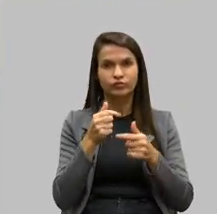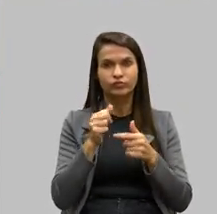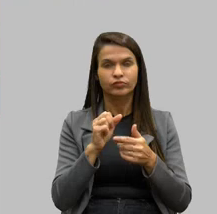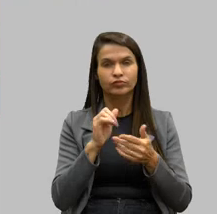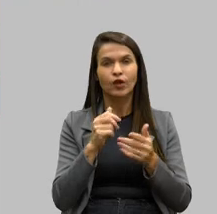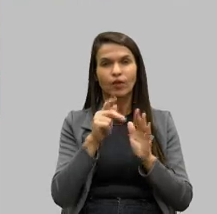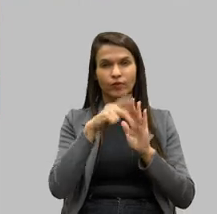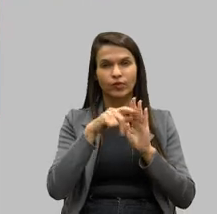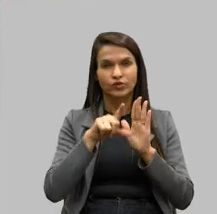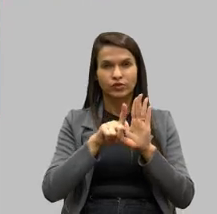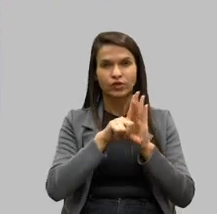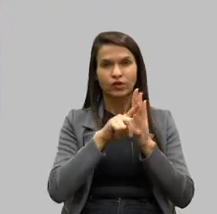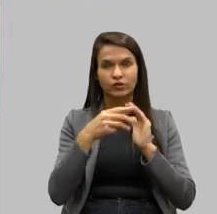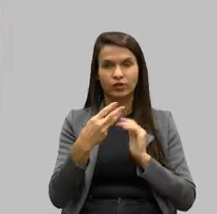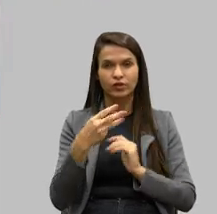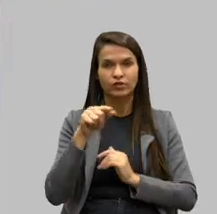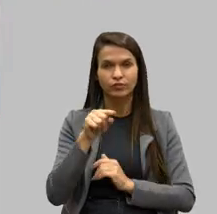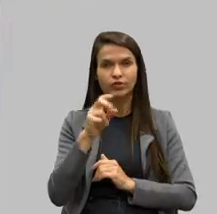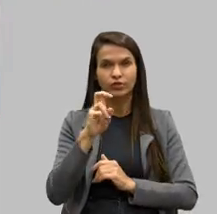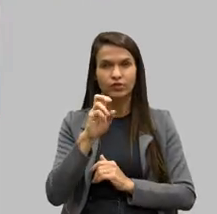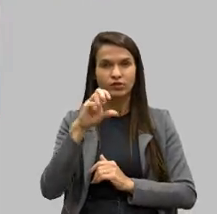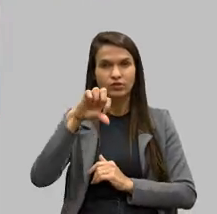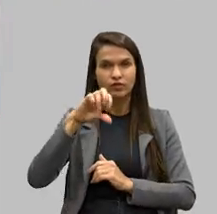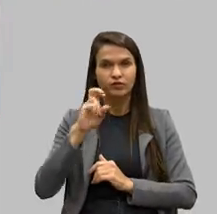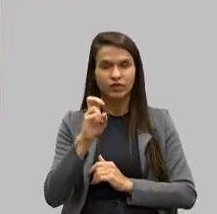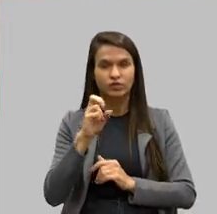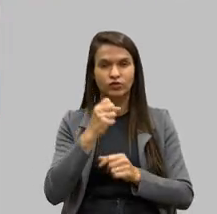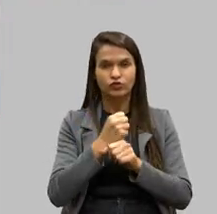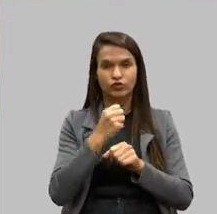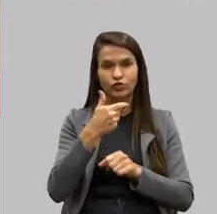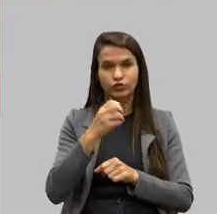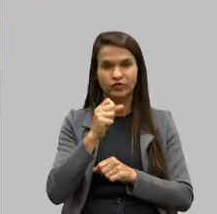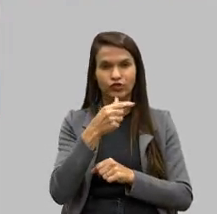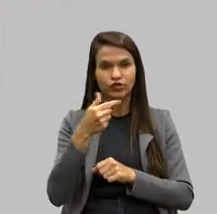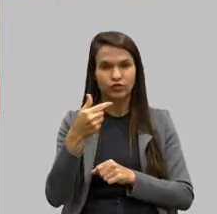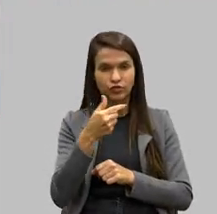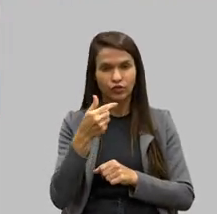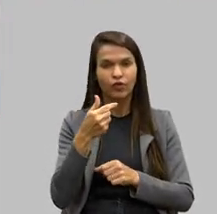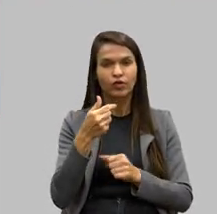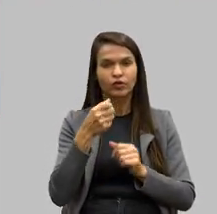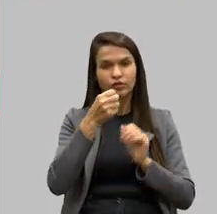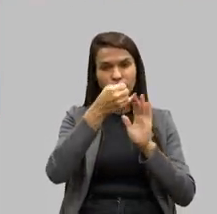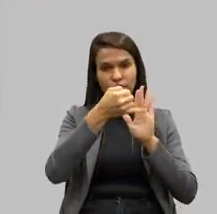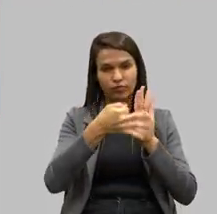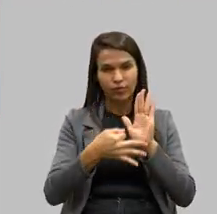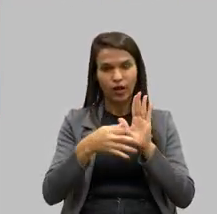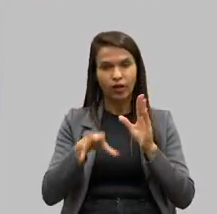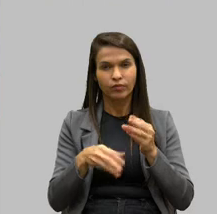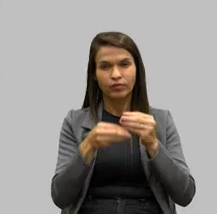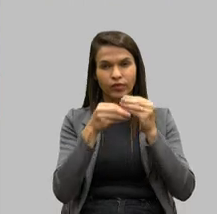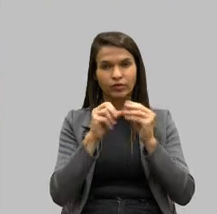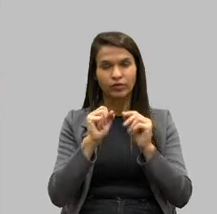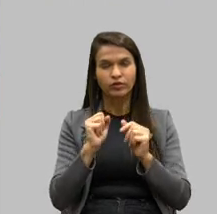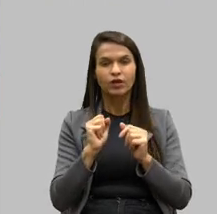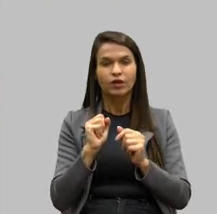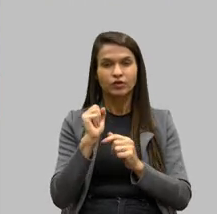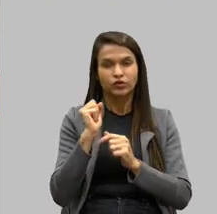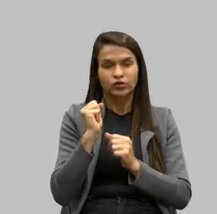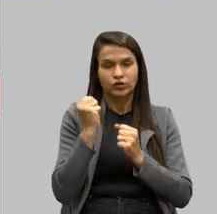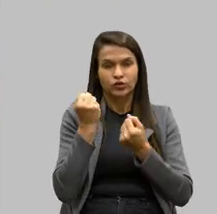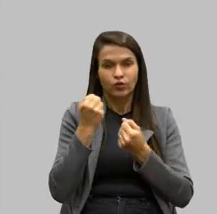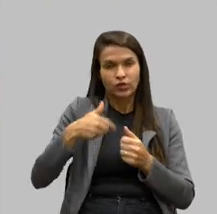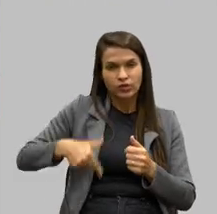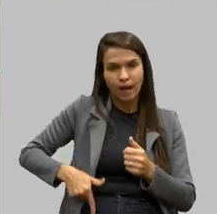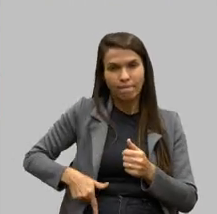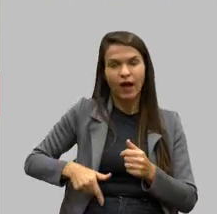Projeto de Lei 3.595, de 2022, que dispõe sobre a implantação da segurança armada nas escolas da rede